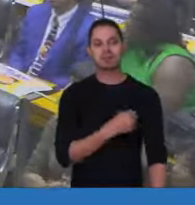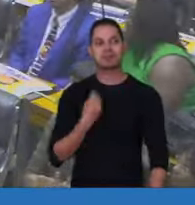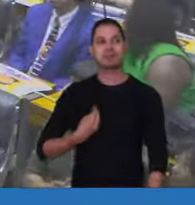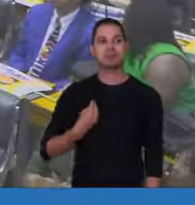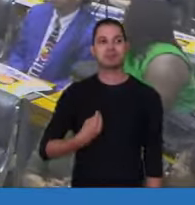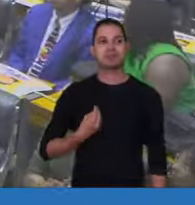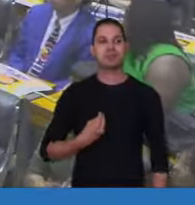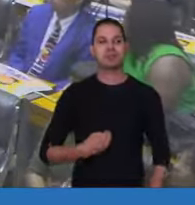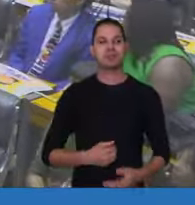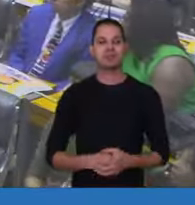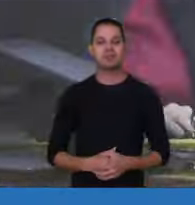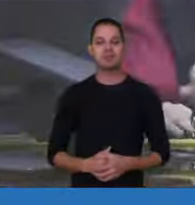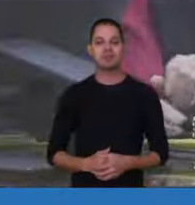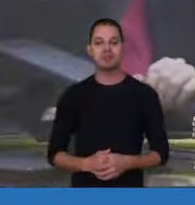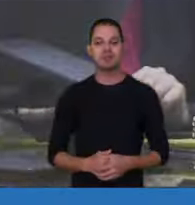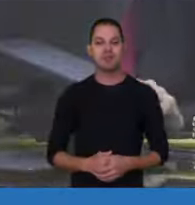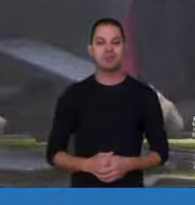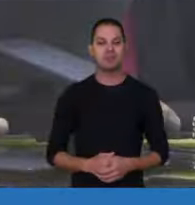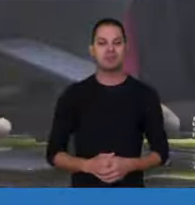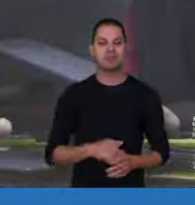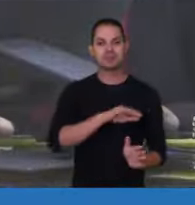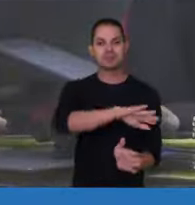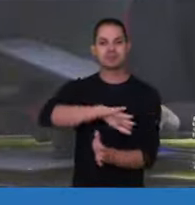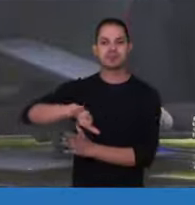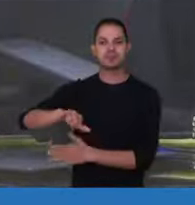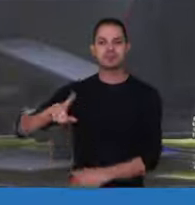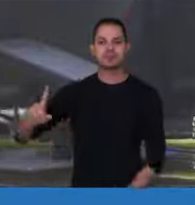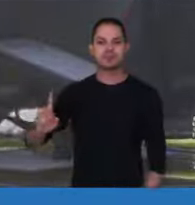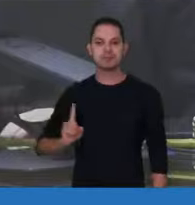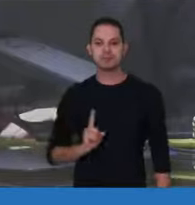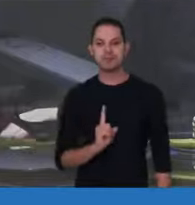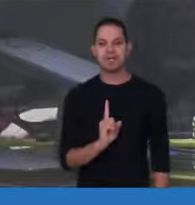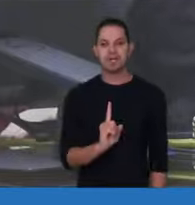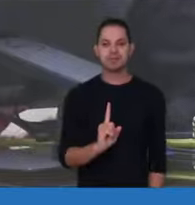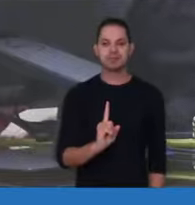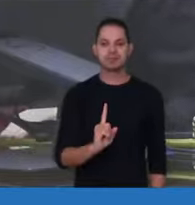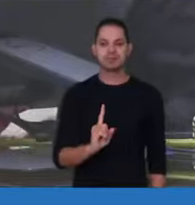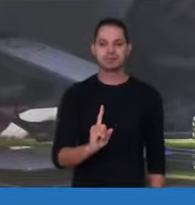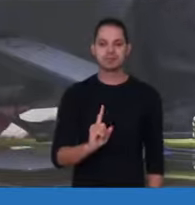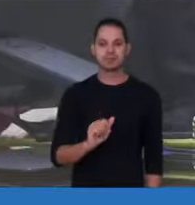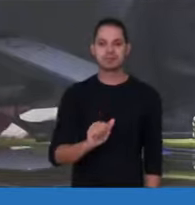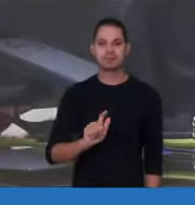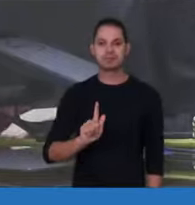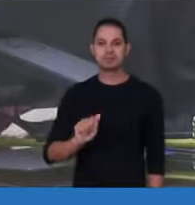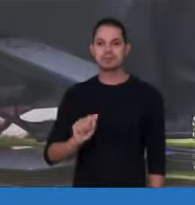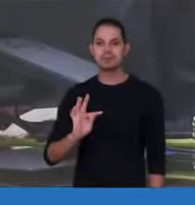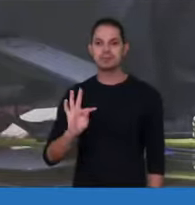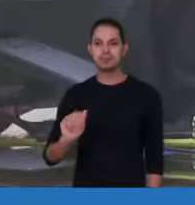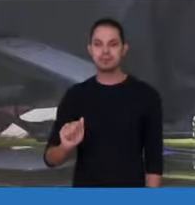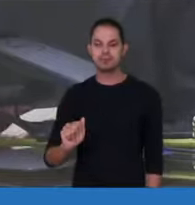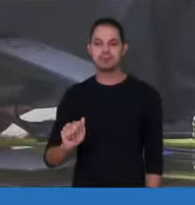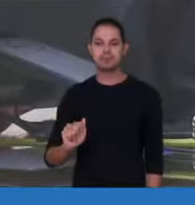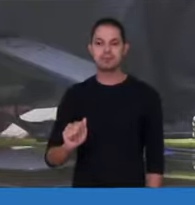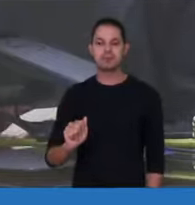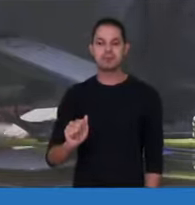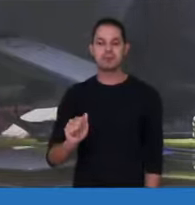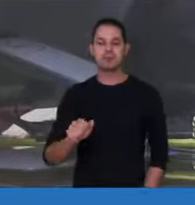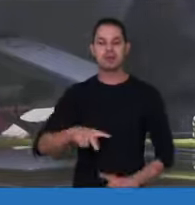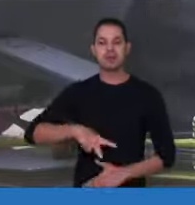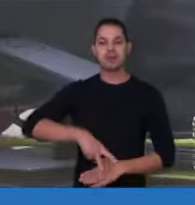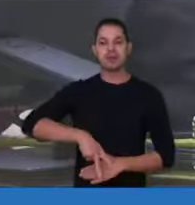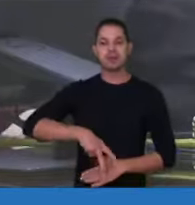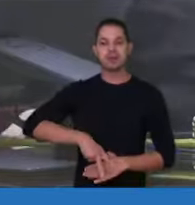Eu passo imediatamente a palavra à querida Ágata, viúva de